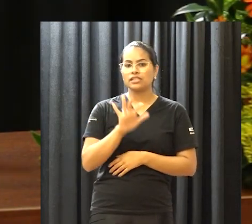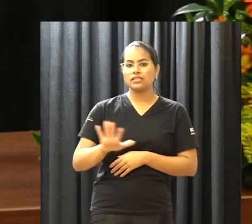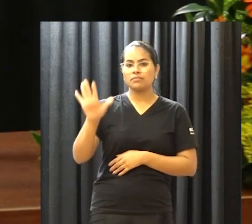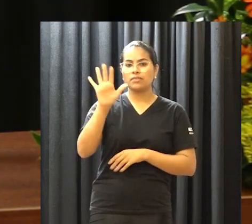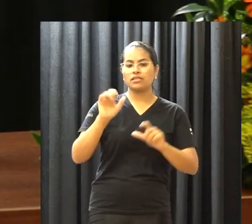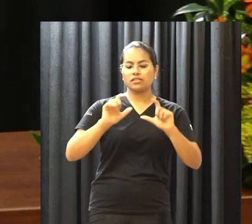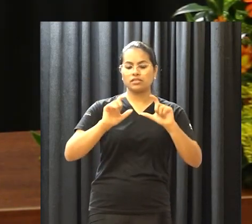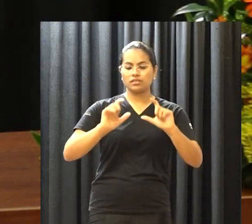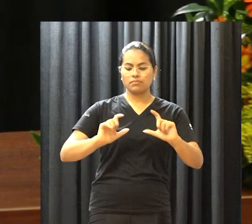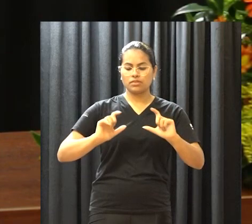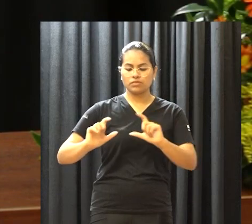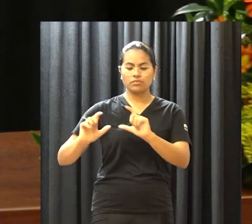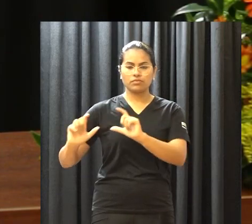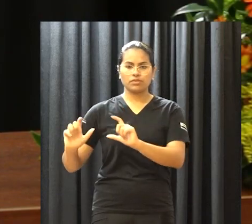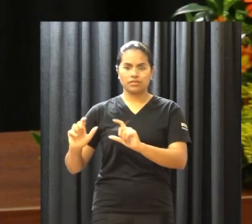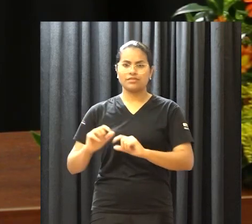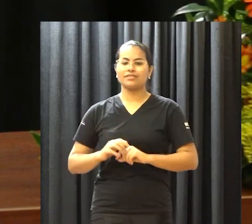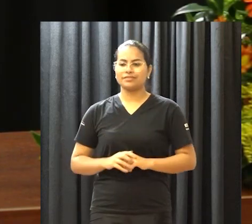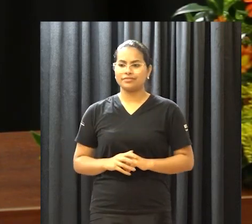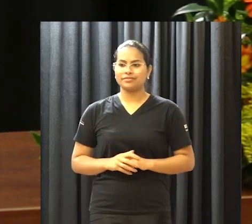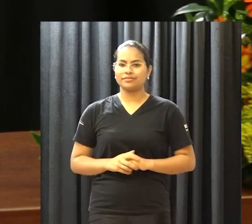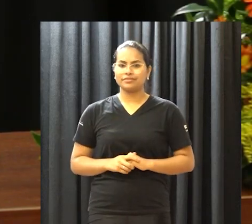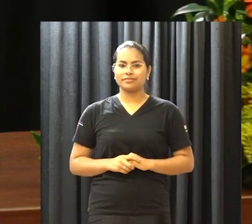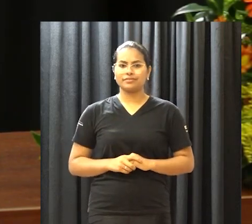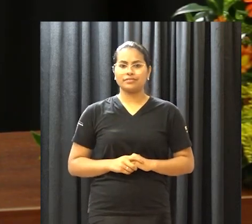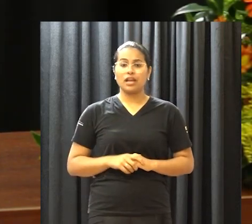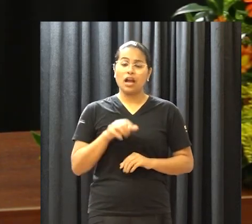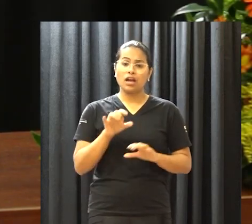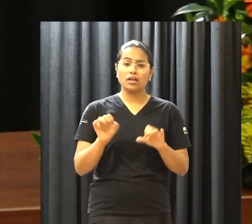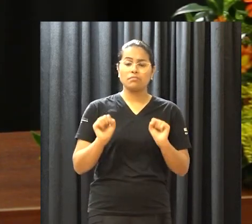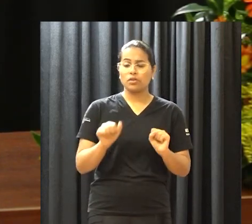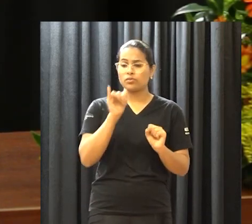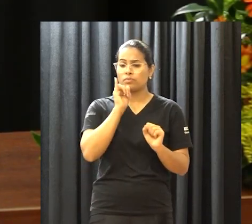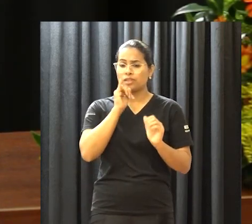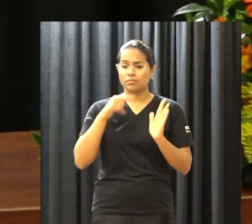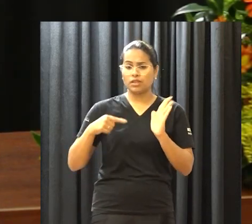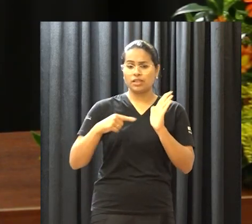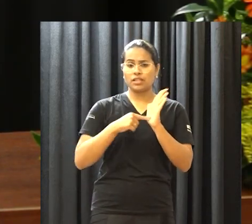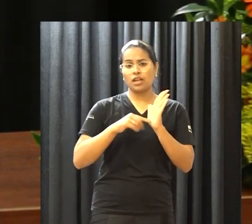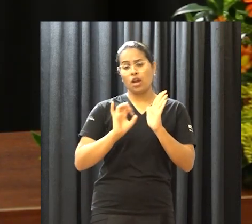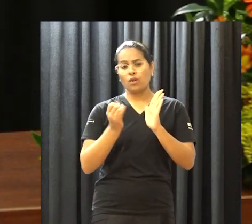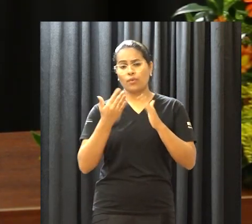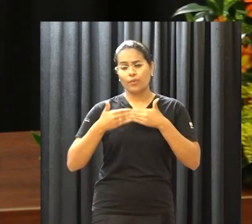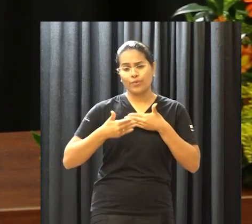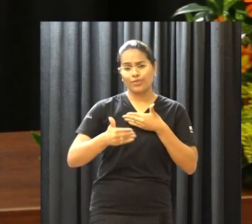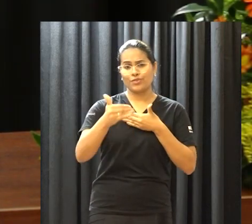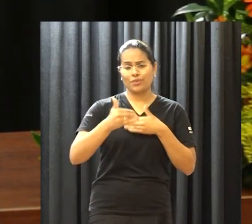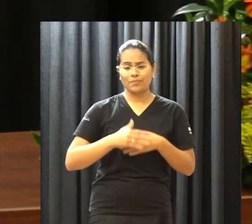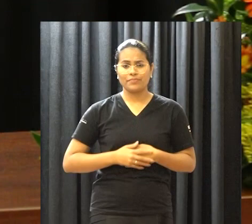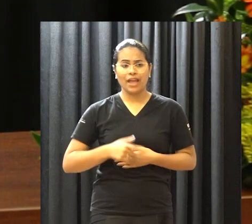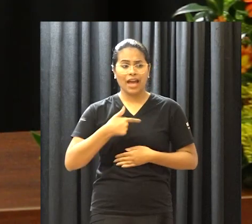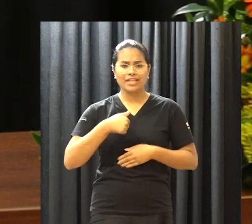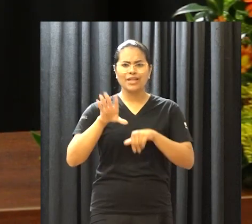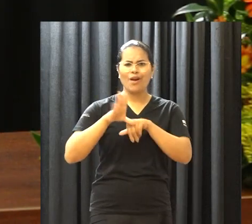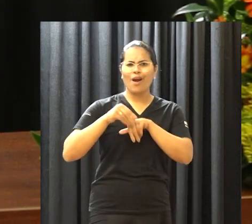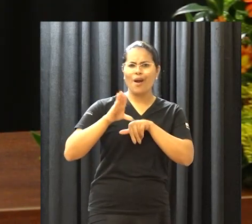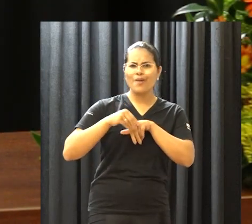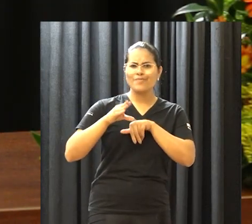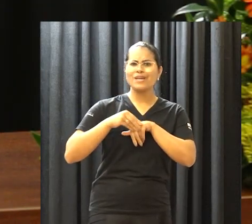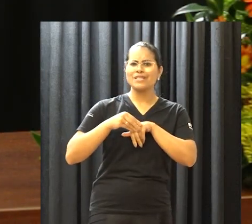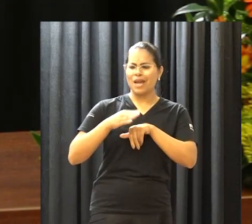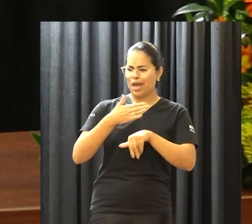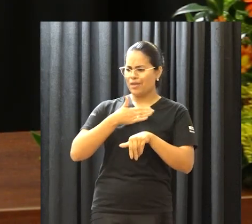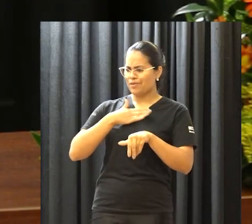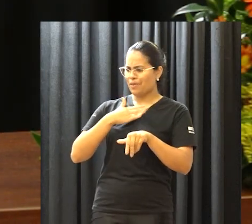permitiria voltar a música para trás, dar o play ou andar com a música para frente. Aprendi com as minhas alunas de graduação, eu não sabia disso, que